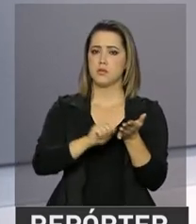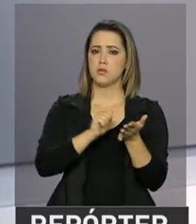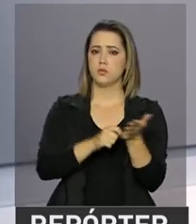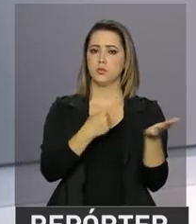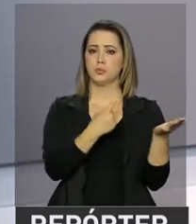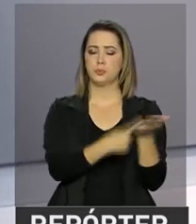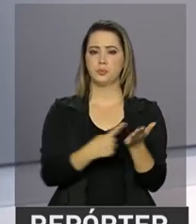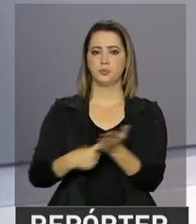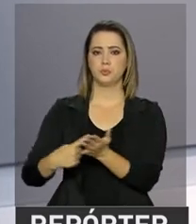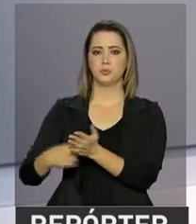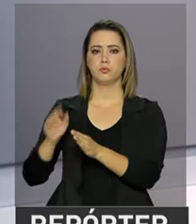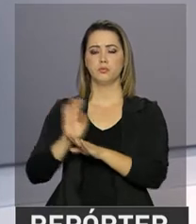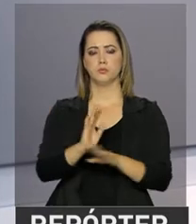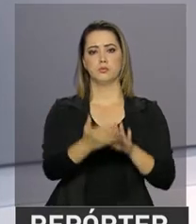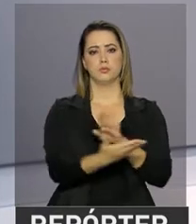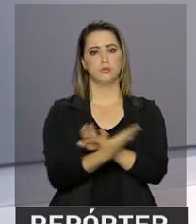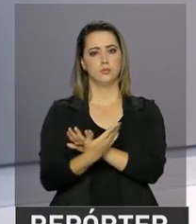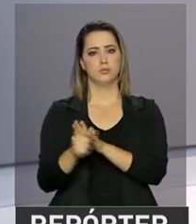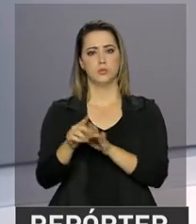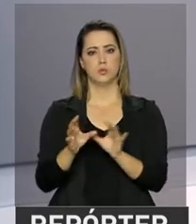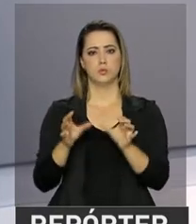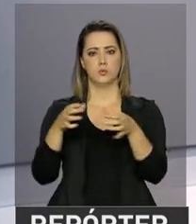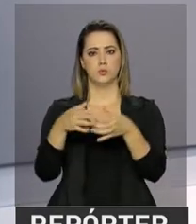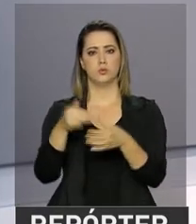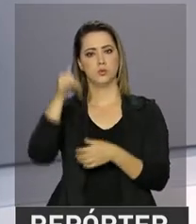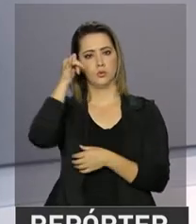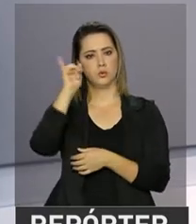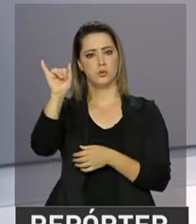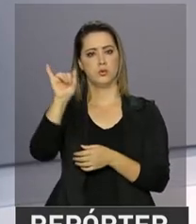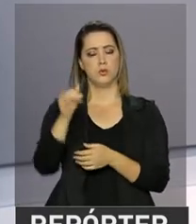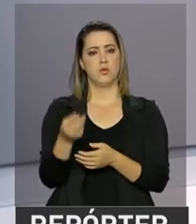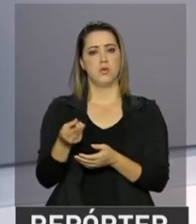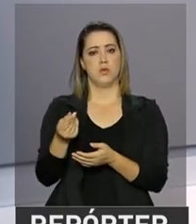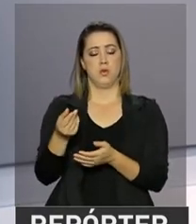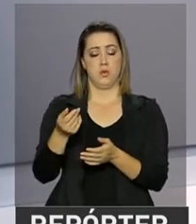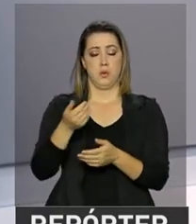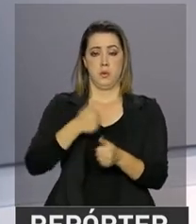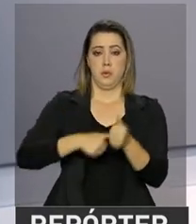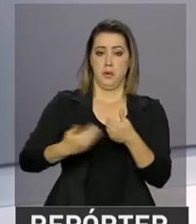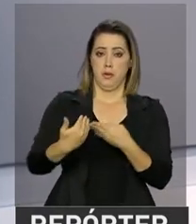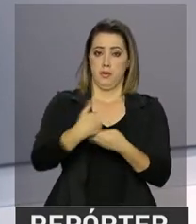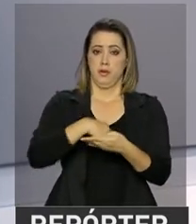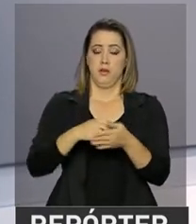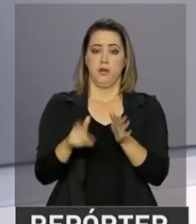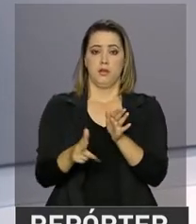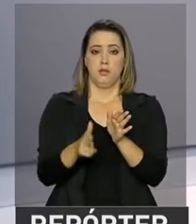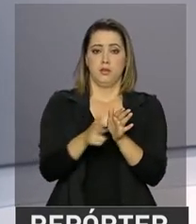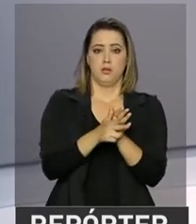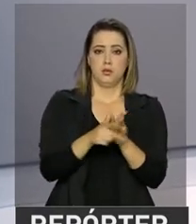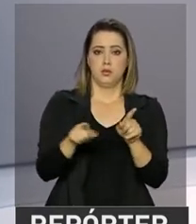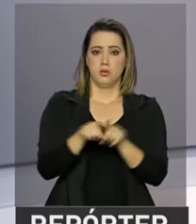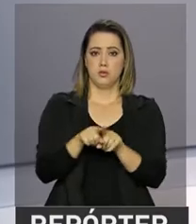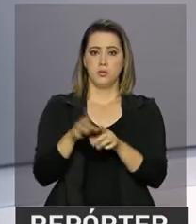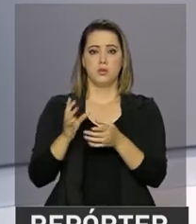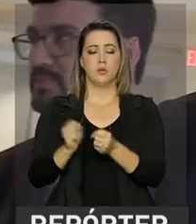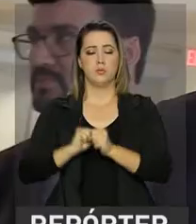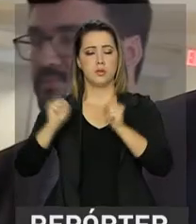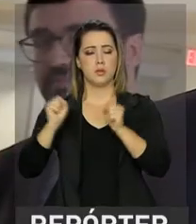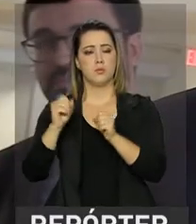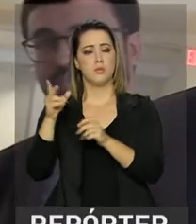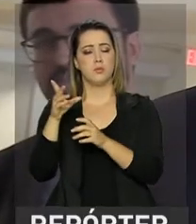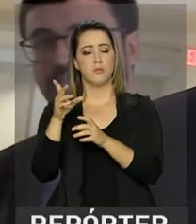de cooperação com o diretor da agência de combate ao tráfico de armas e explosivos dos estados unidos